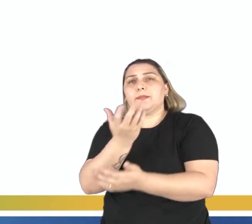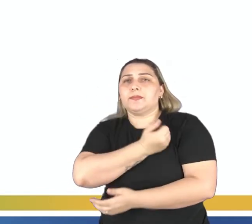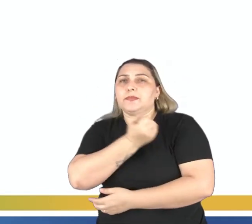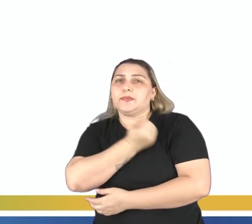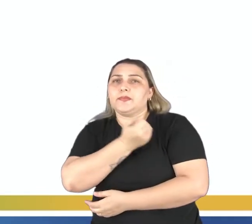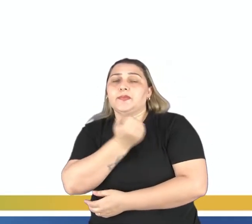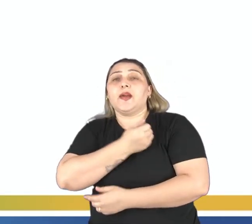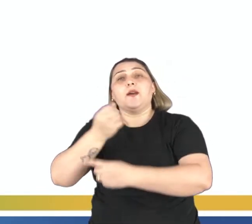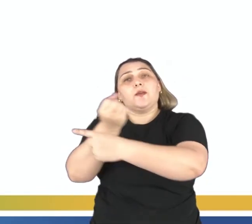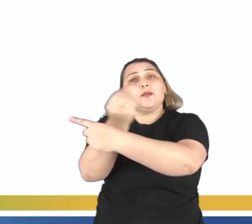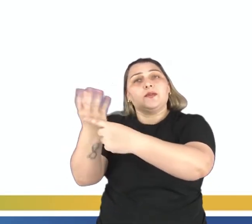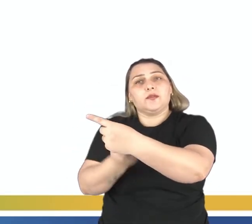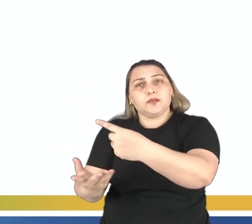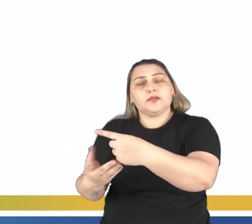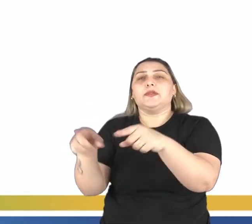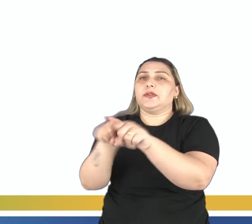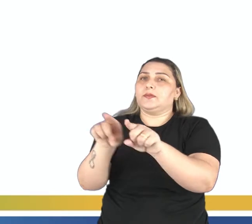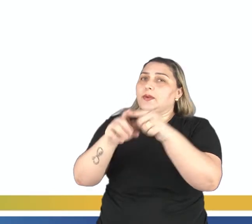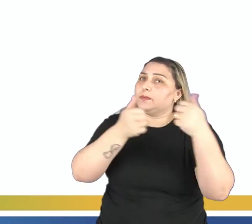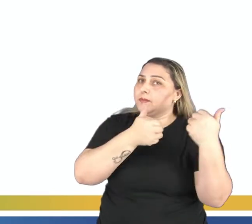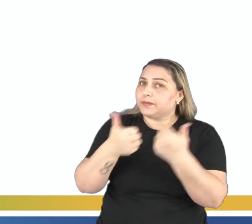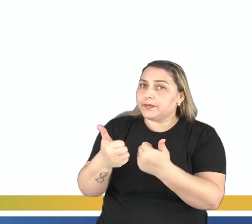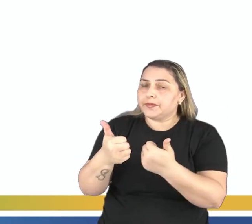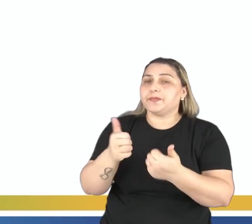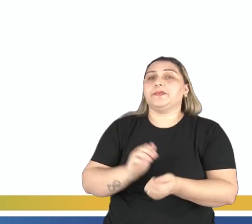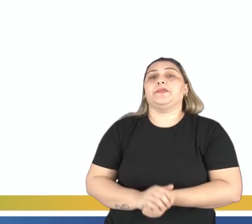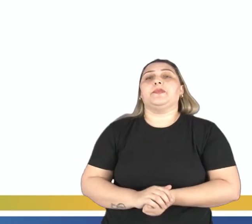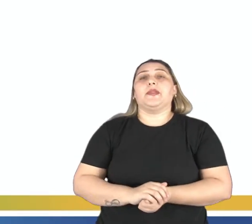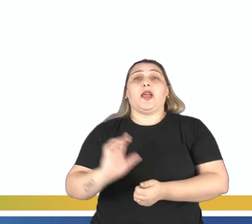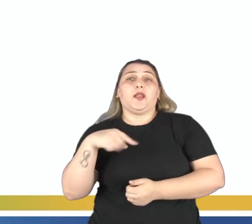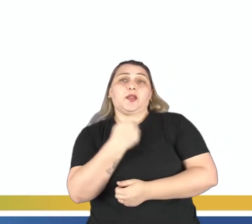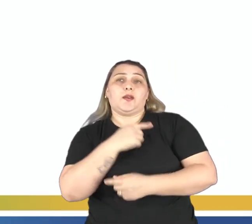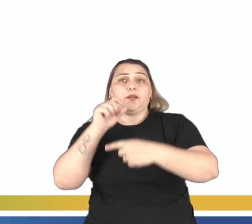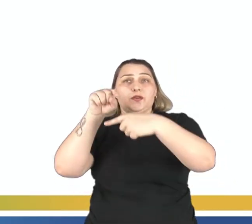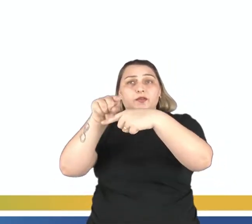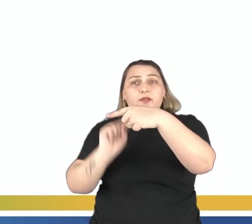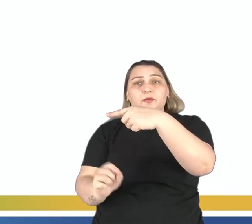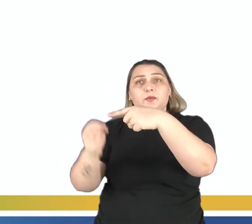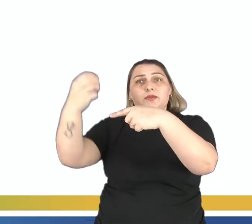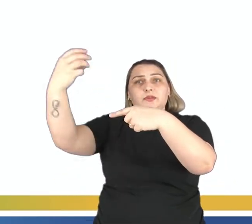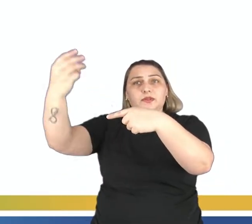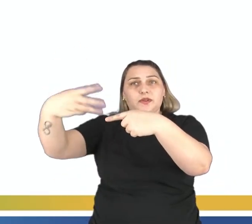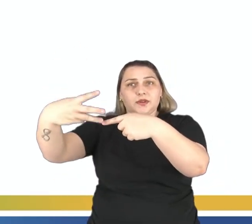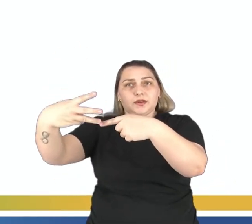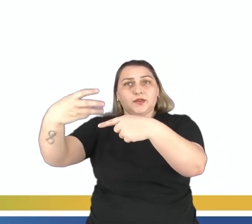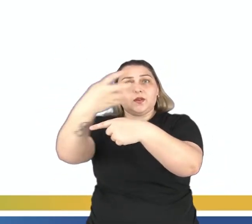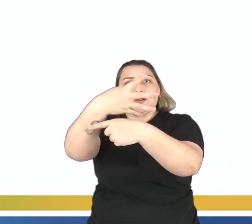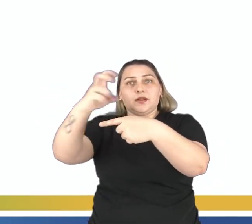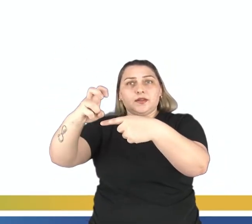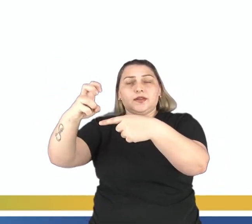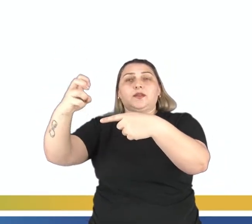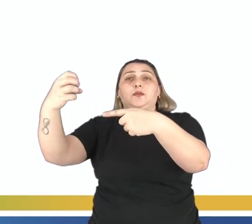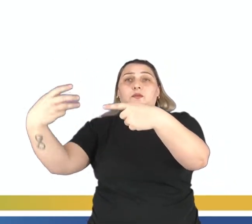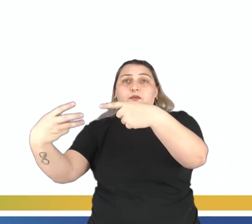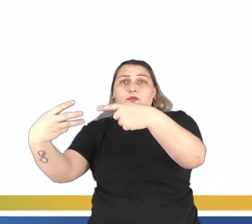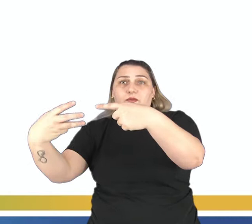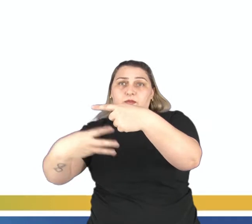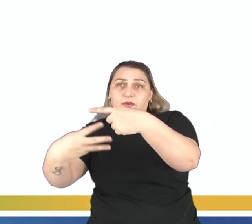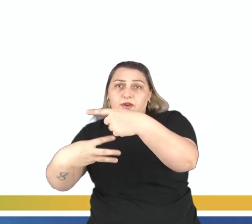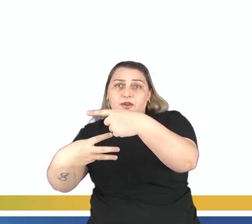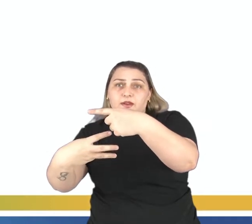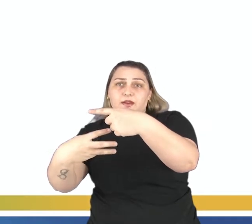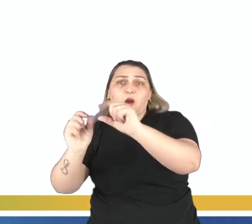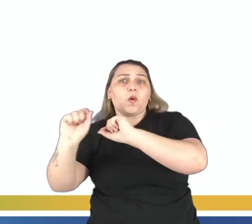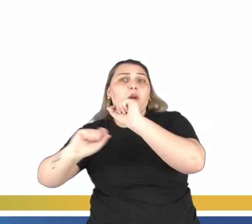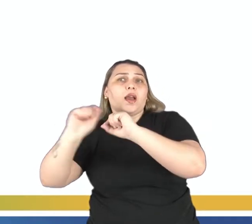tanto o numerador quanto o denominador, beleza? Então, no caso aí, nós vamos dividir por 3. 45 dividido por 3, pessoal, vai